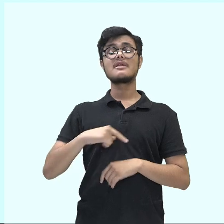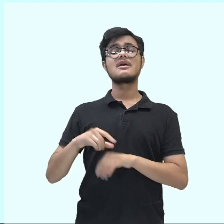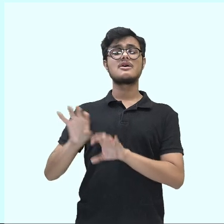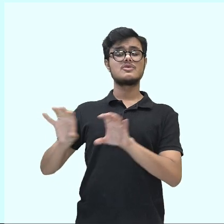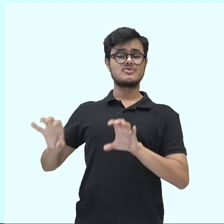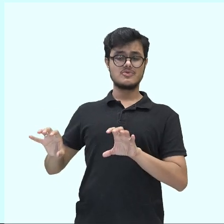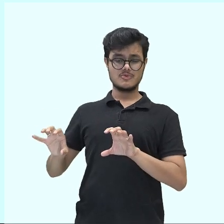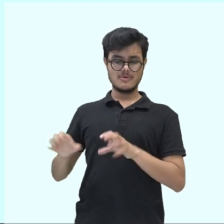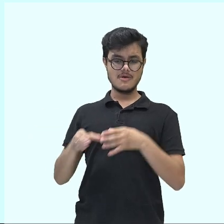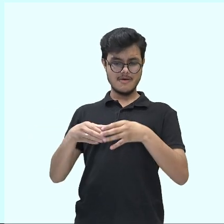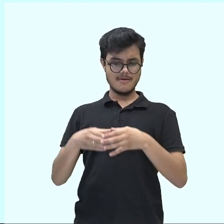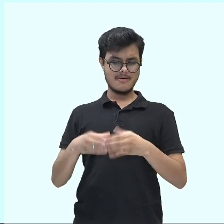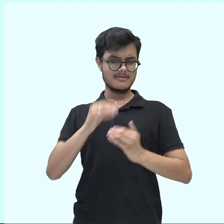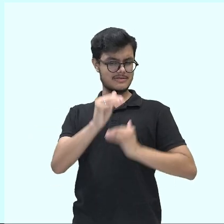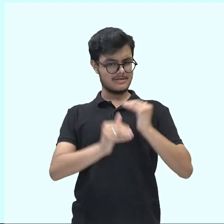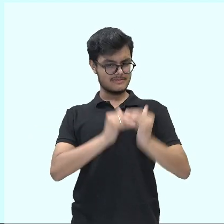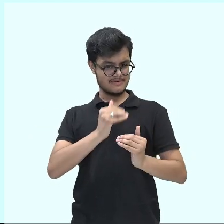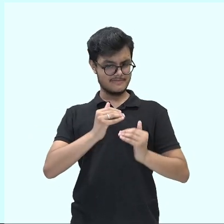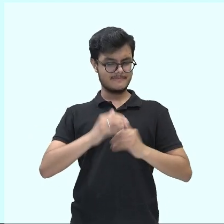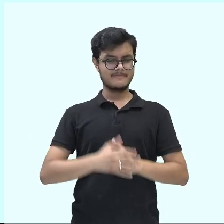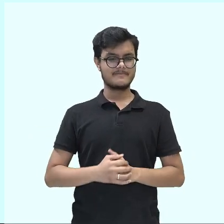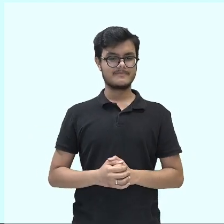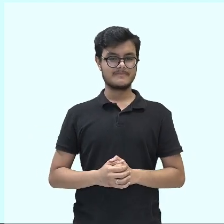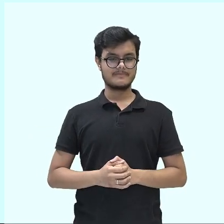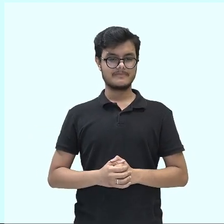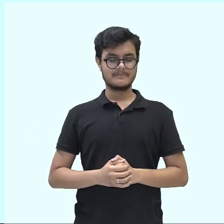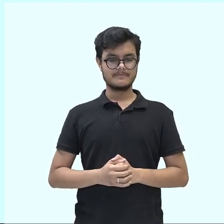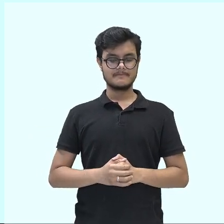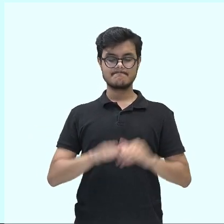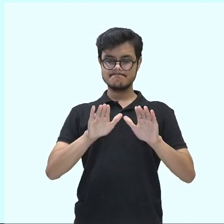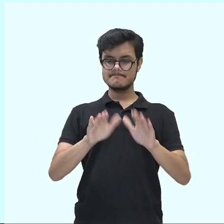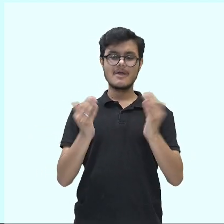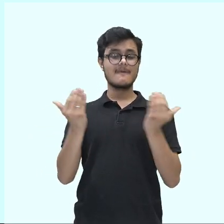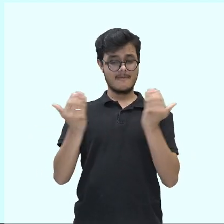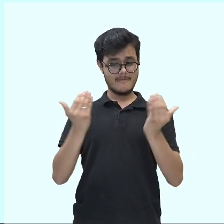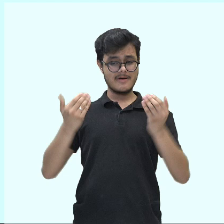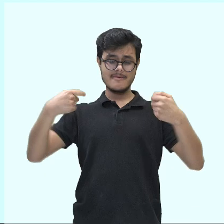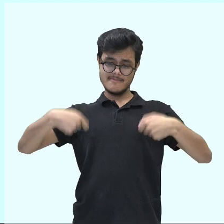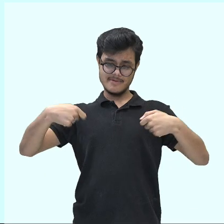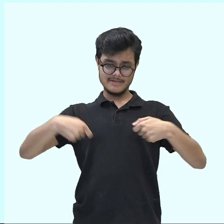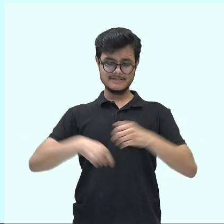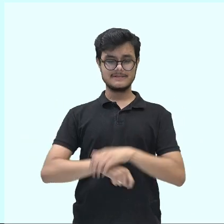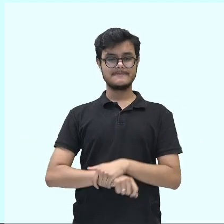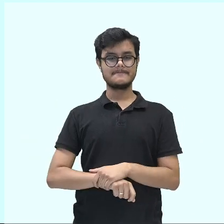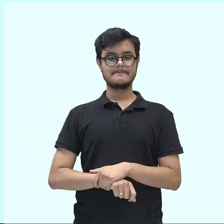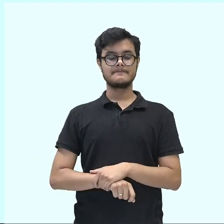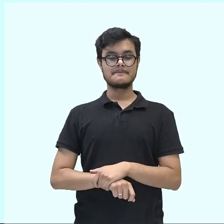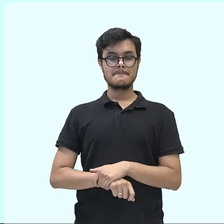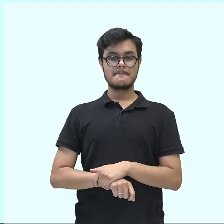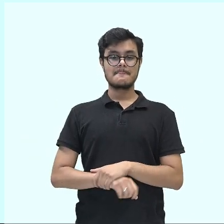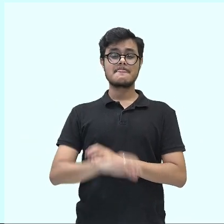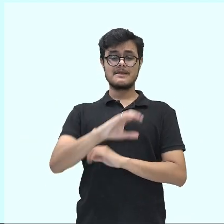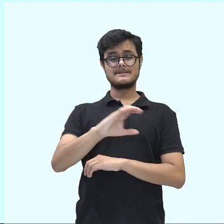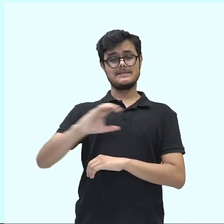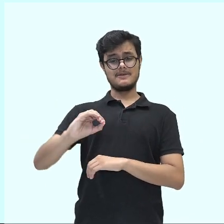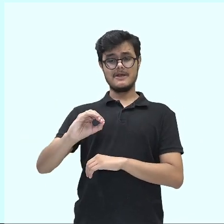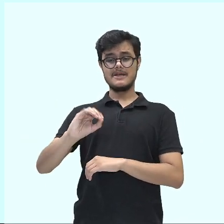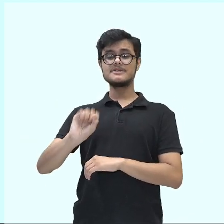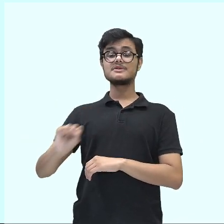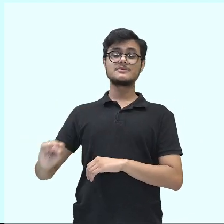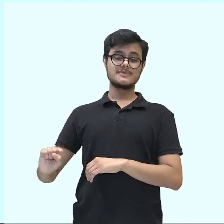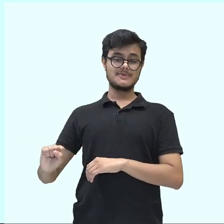gente comparar um pouco do desenvolvimento, né? Inclusive a gente já fez ali o comparativo da região nordeste com a centro-oeste, com relação